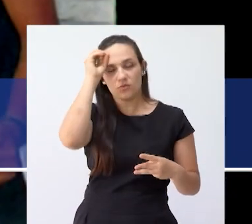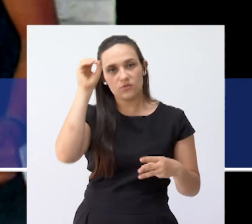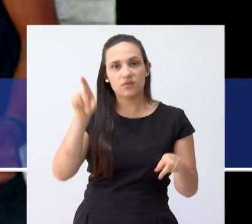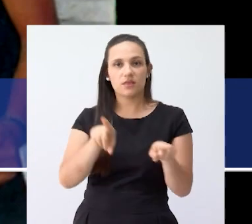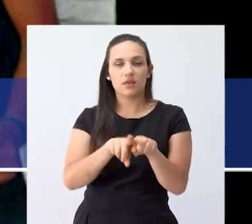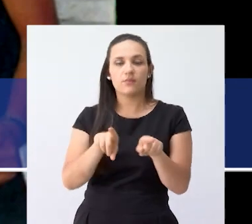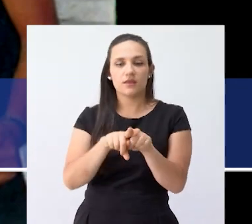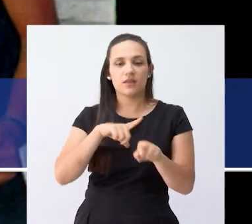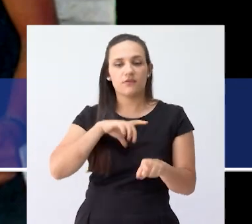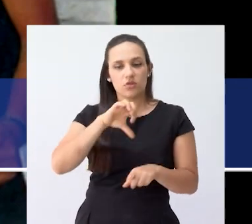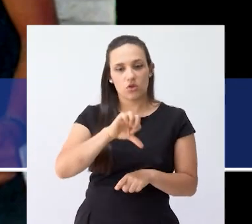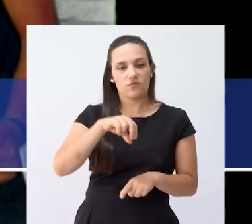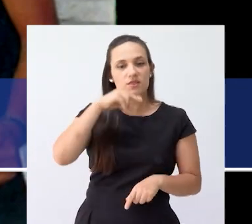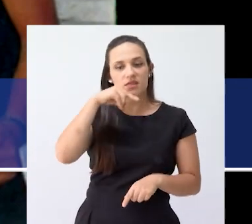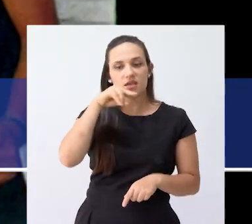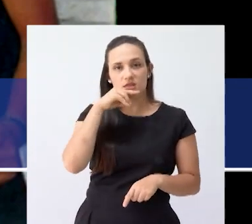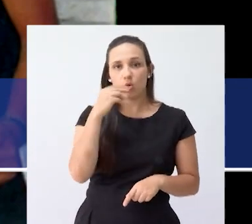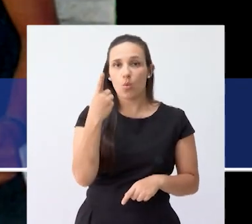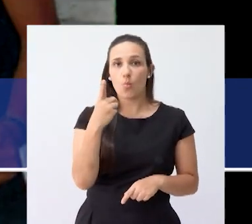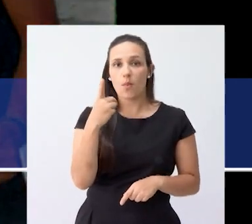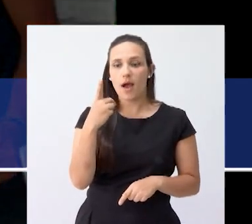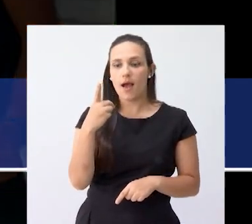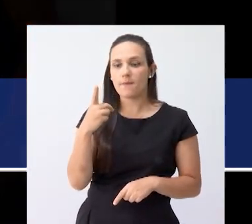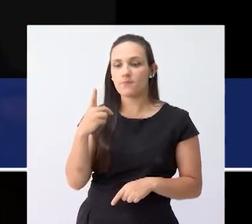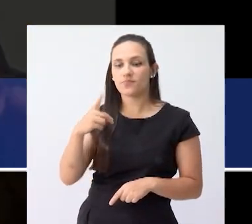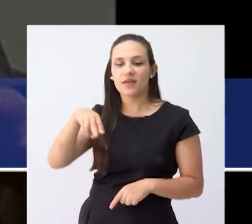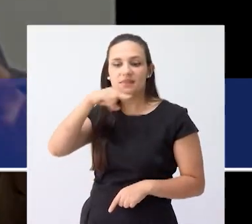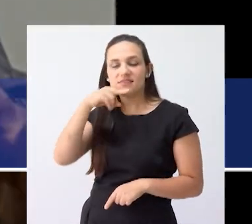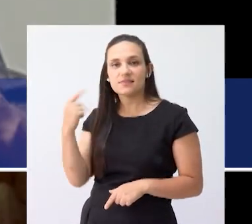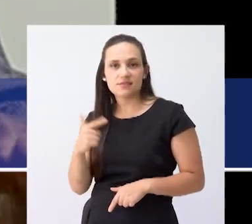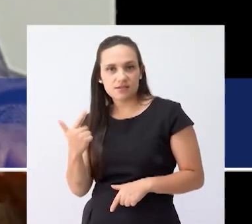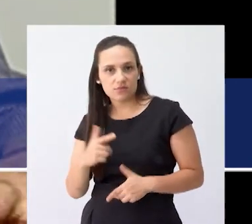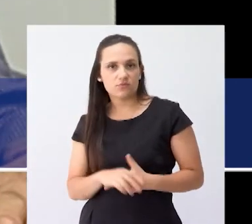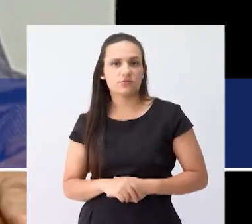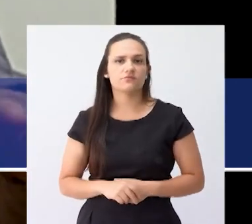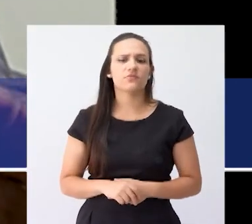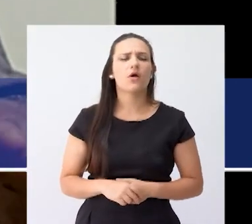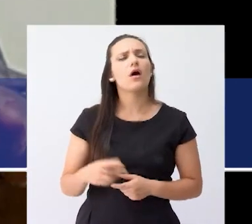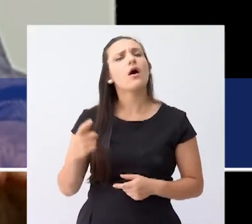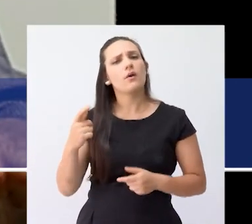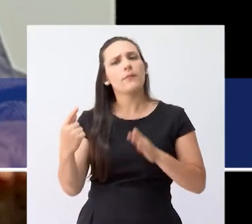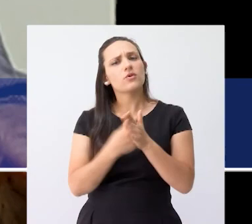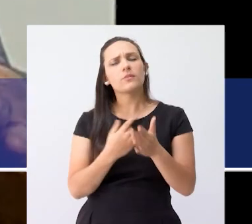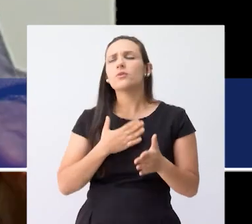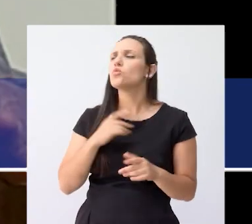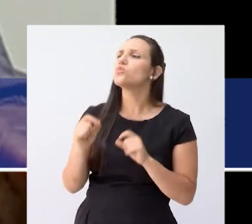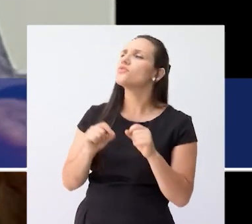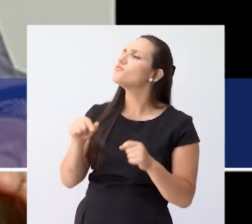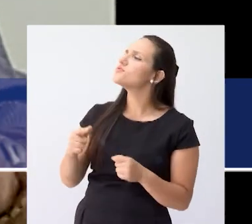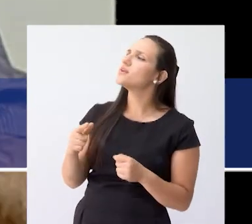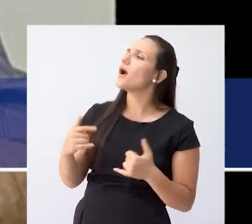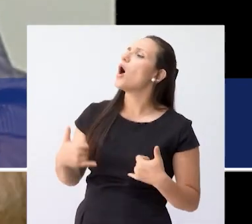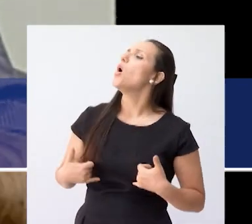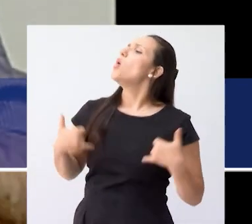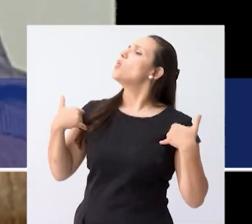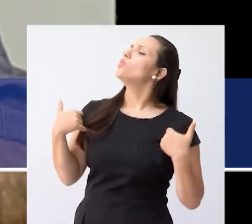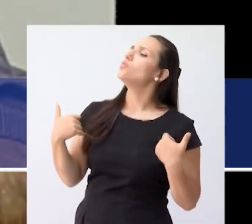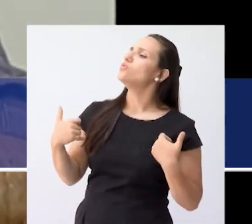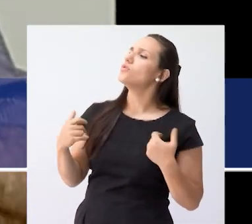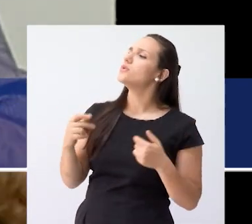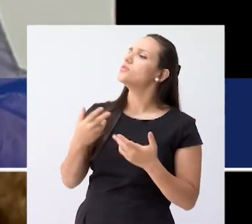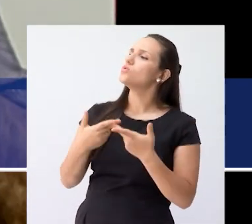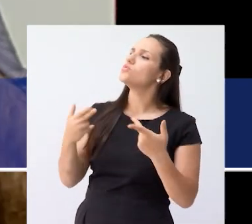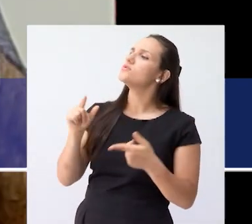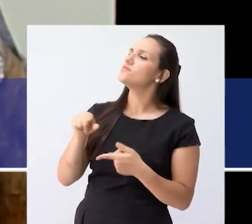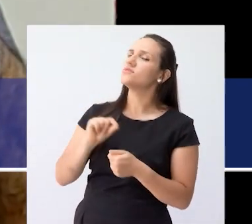9 netos e uma bisneta. Se alguém me perguntar hoje, você se arrepende de alguma coisa que você